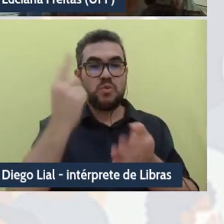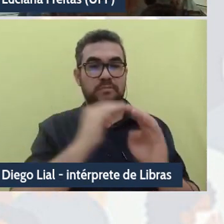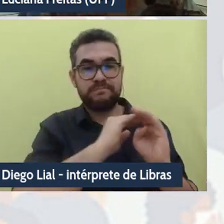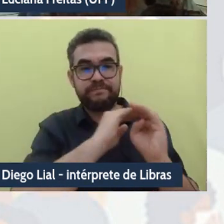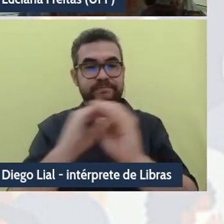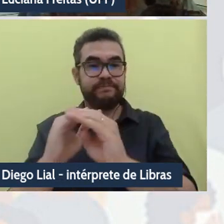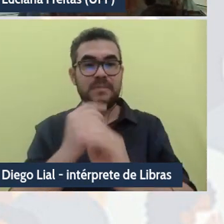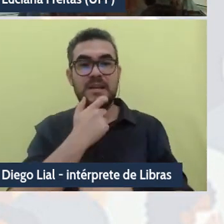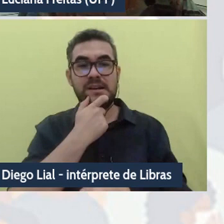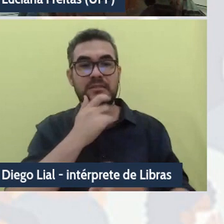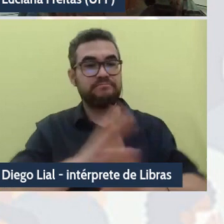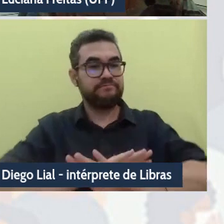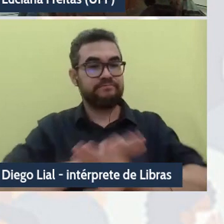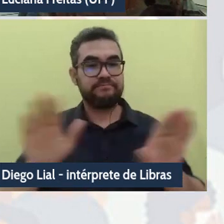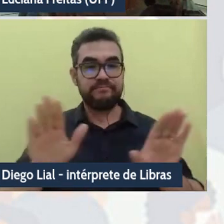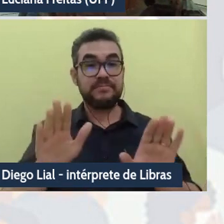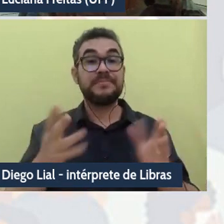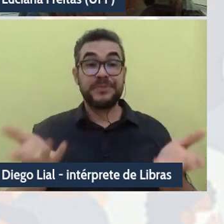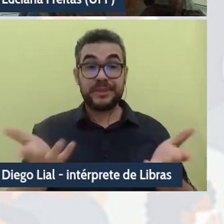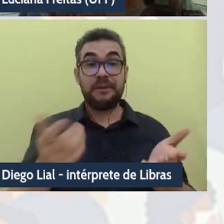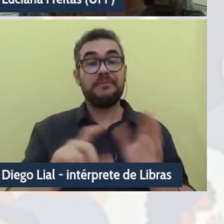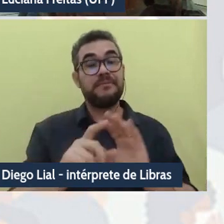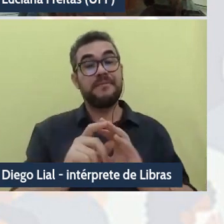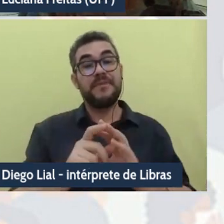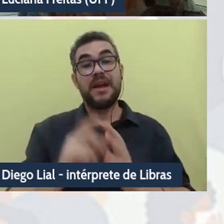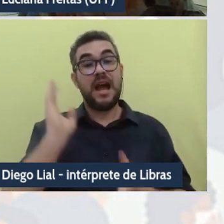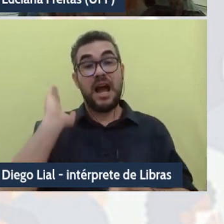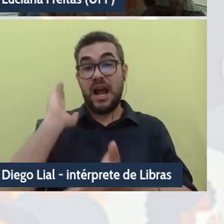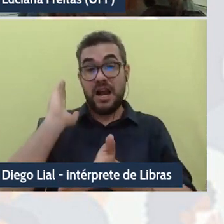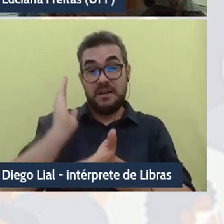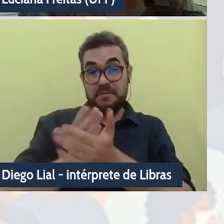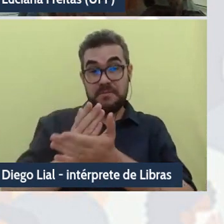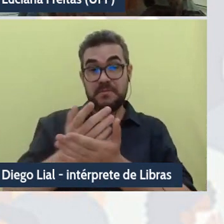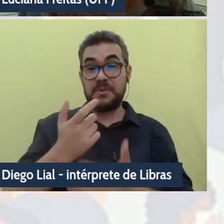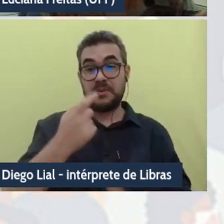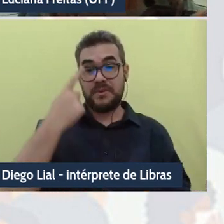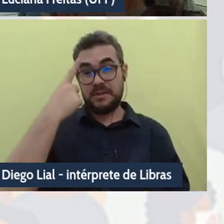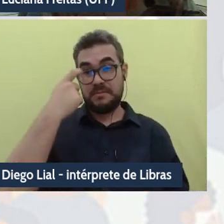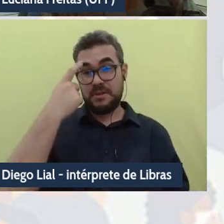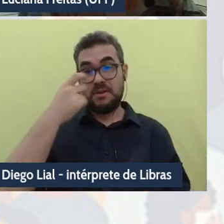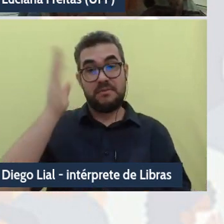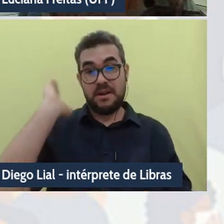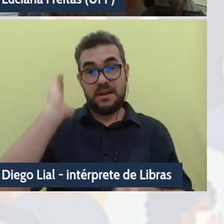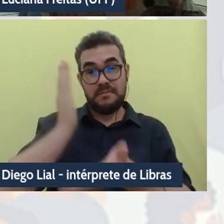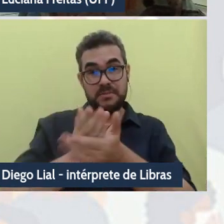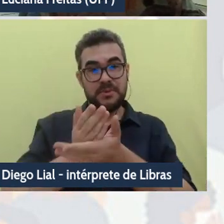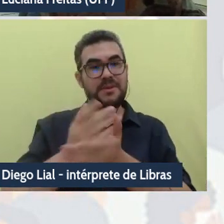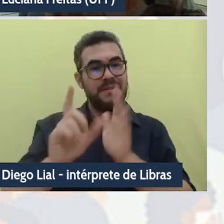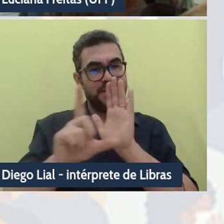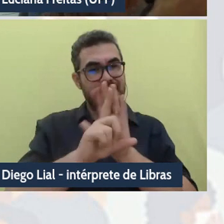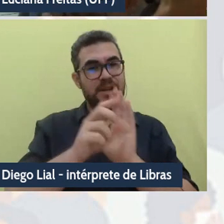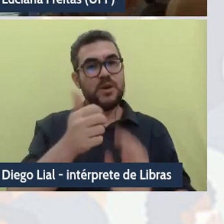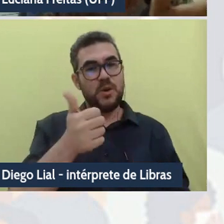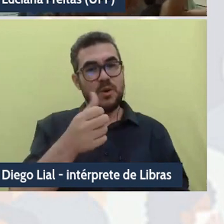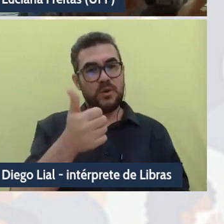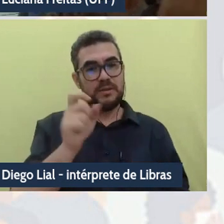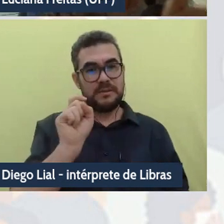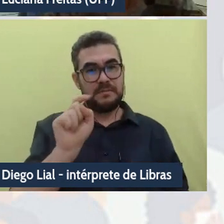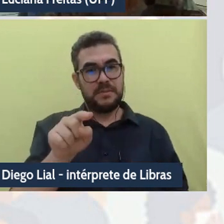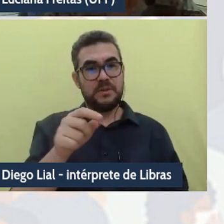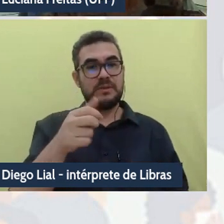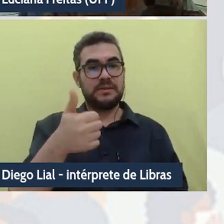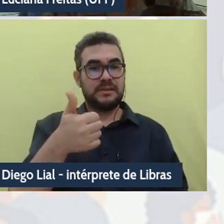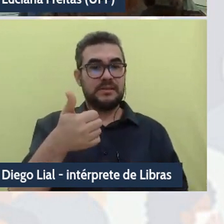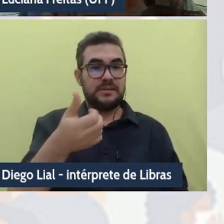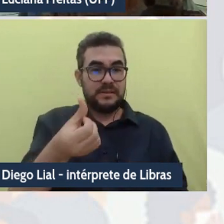a lei do espanhol, que é a lei que determinava a oferta obrigatória da língua espanhola no ensino médio, que é a lei 11.161, e mudaram de